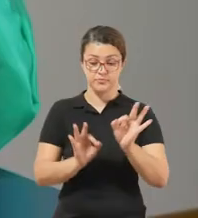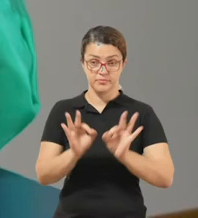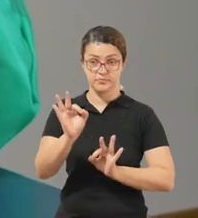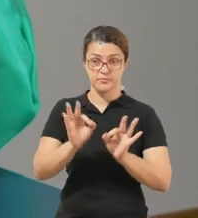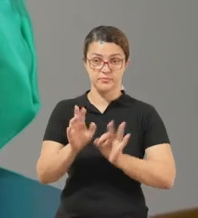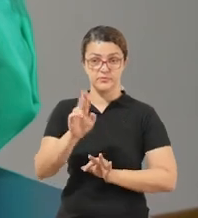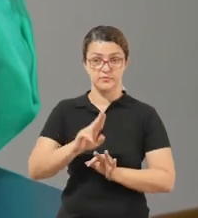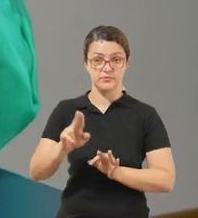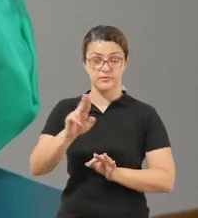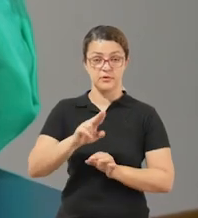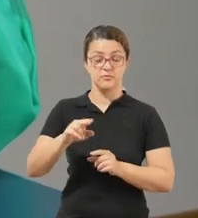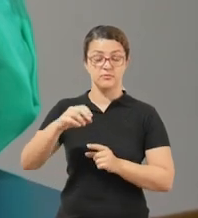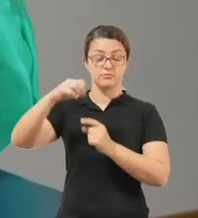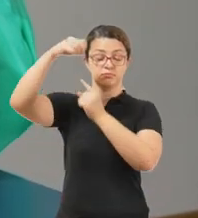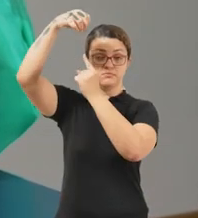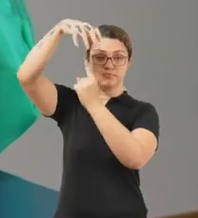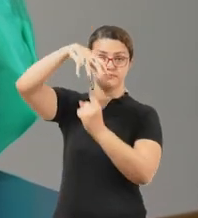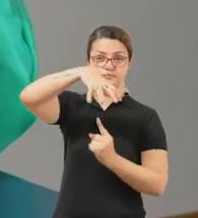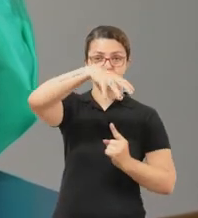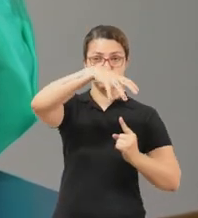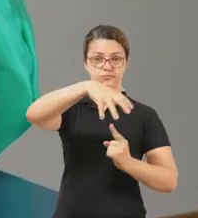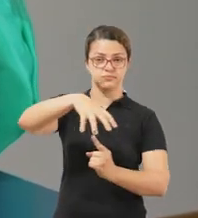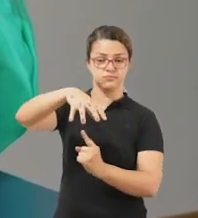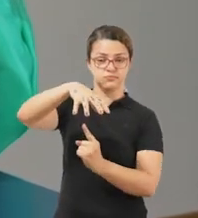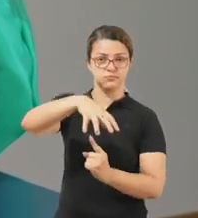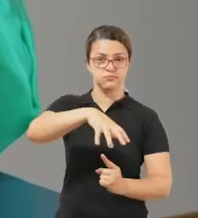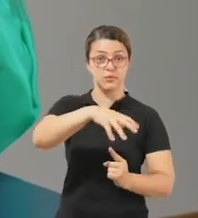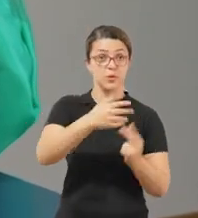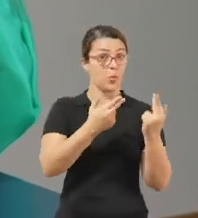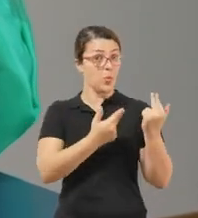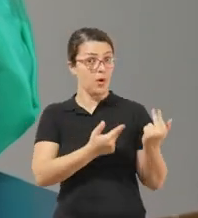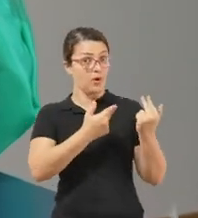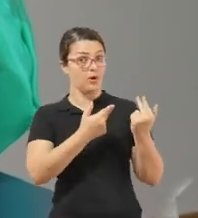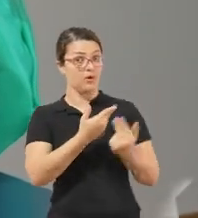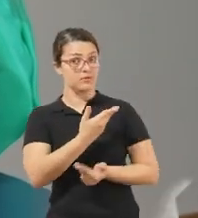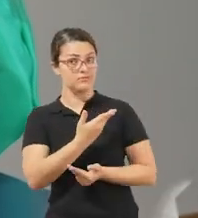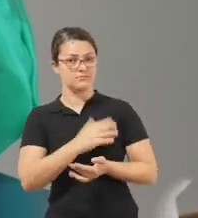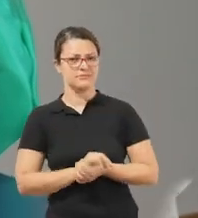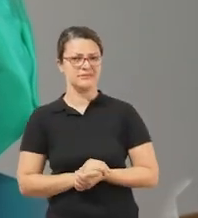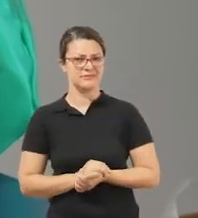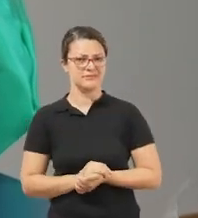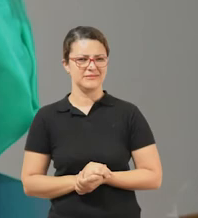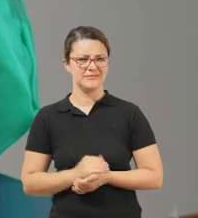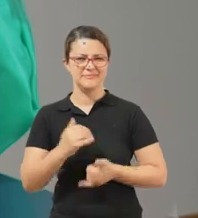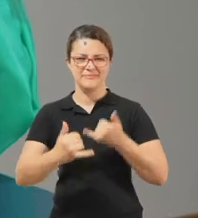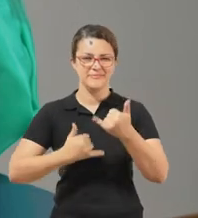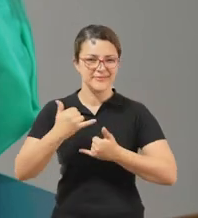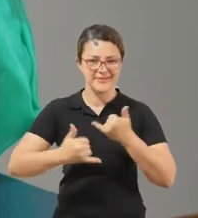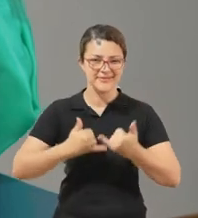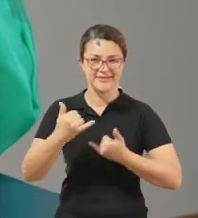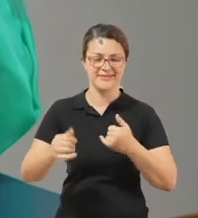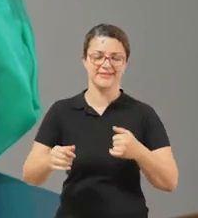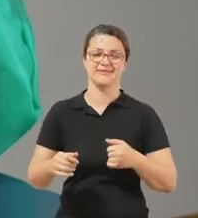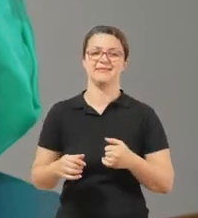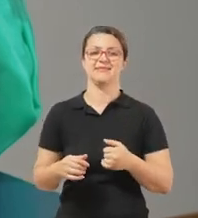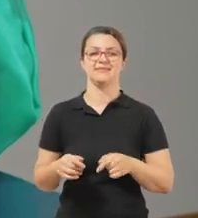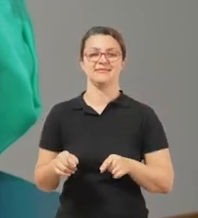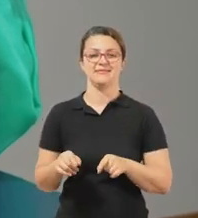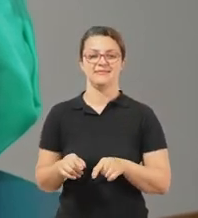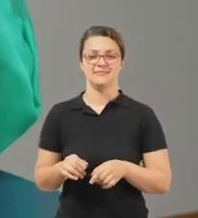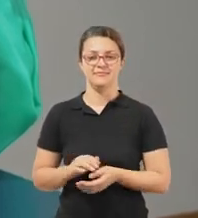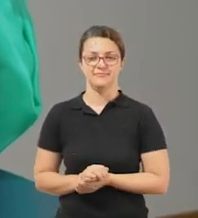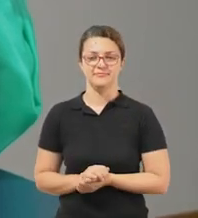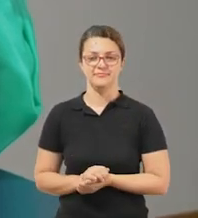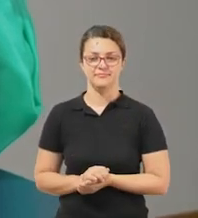um paraquedas, como esse daqui, ó, para que vocês brinquem bastante e se divirtam. Para isso, vocês vão escolher um